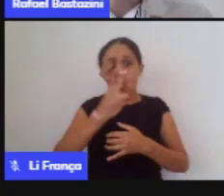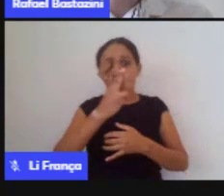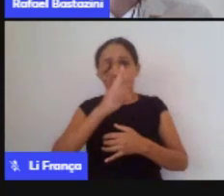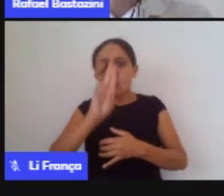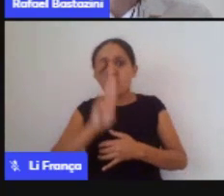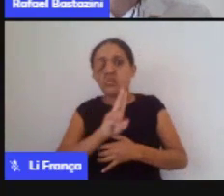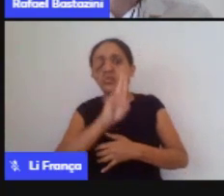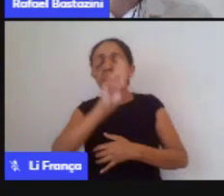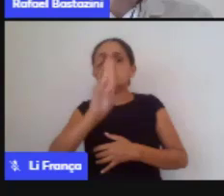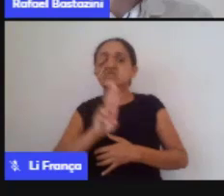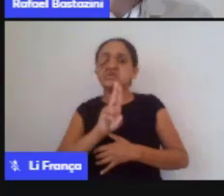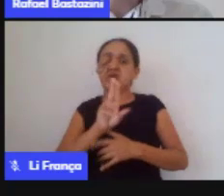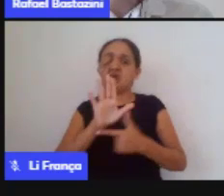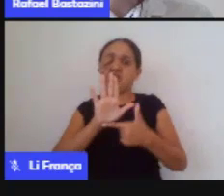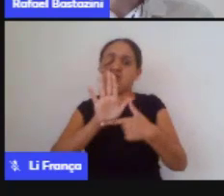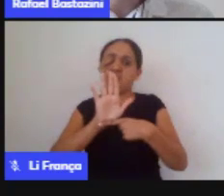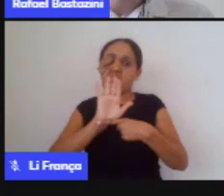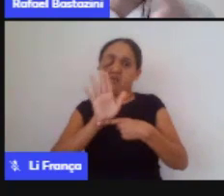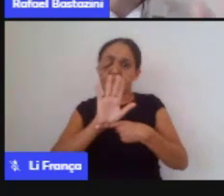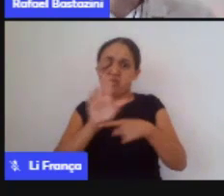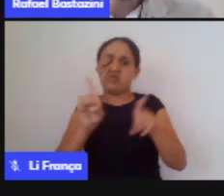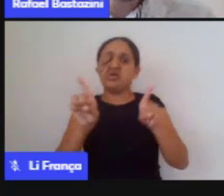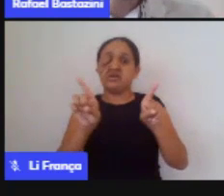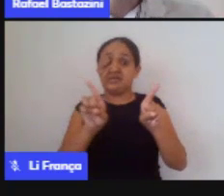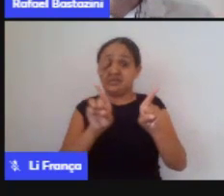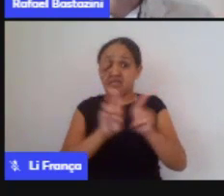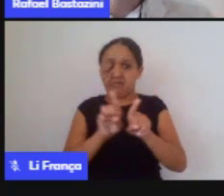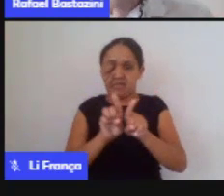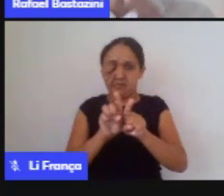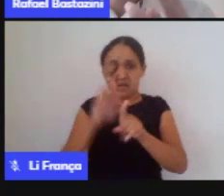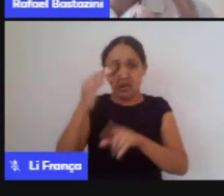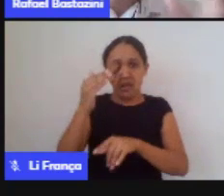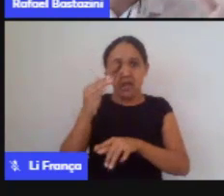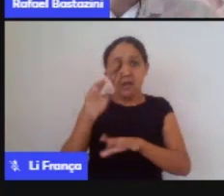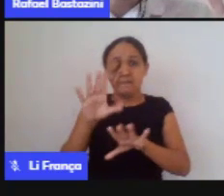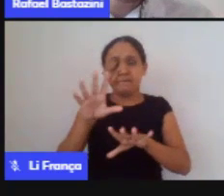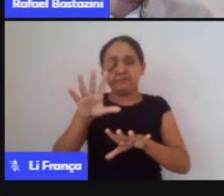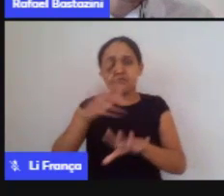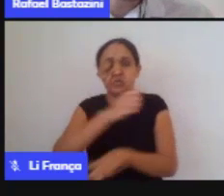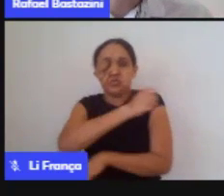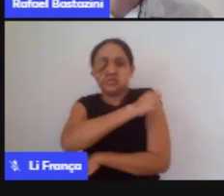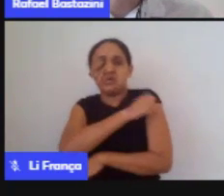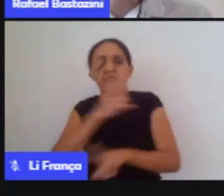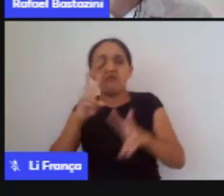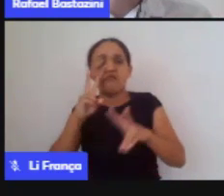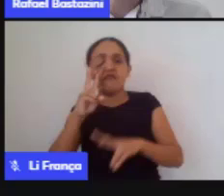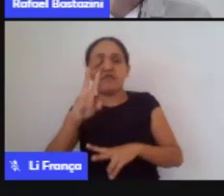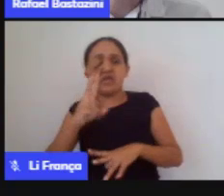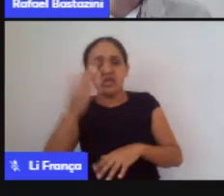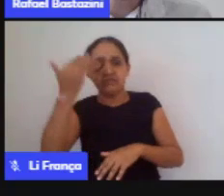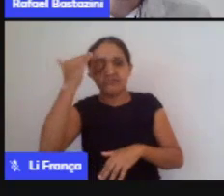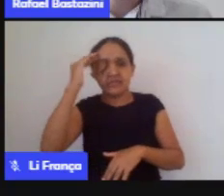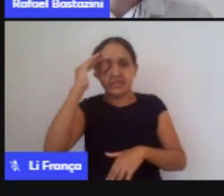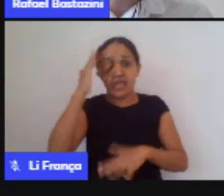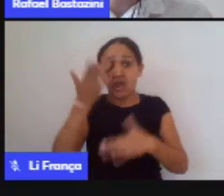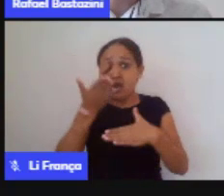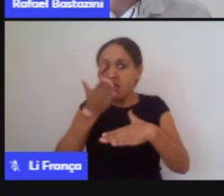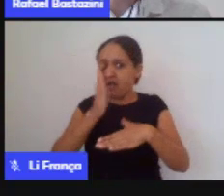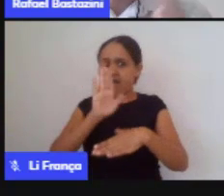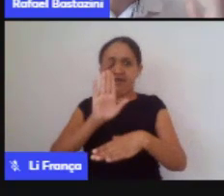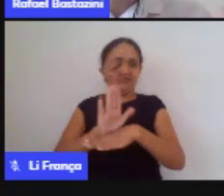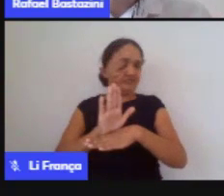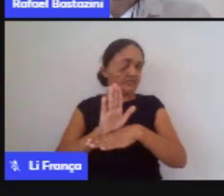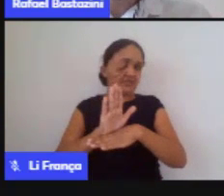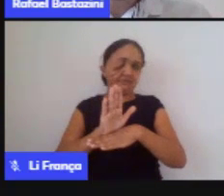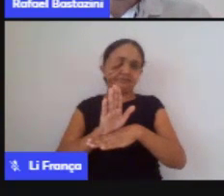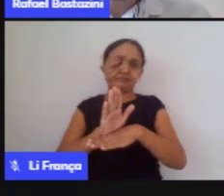vídeo como forma também de introduzir os alunos. A gente ajuda no que for preciso e